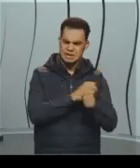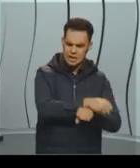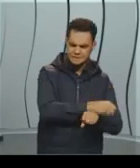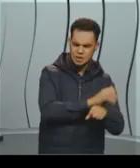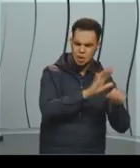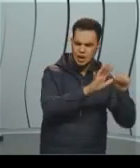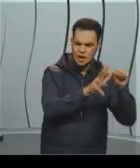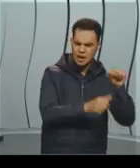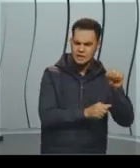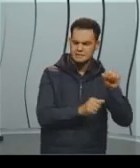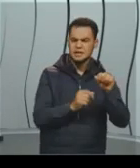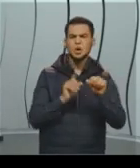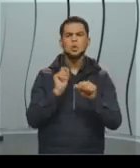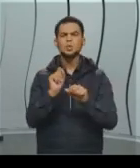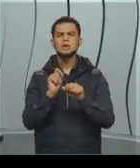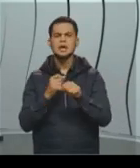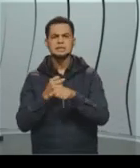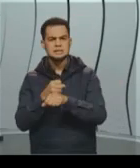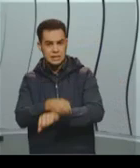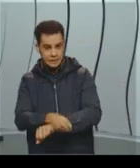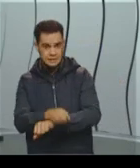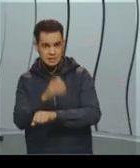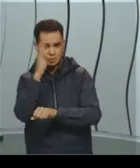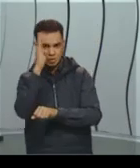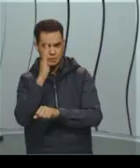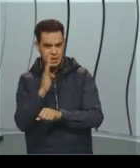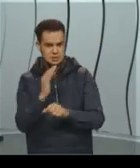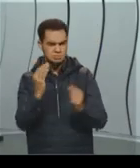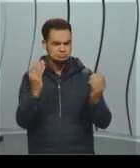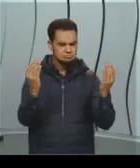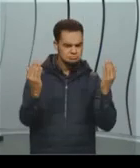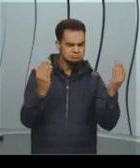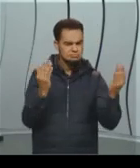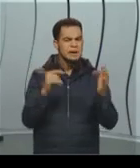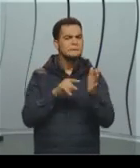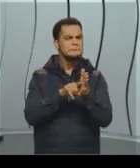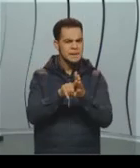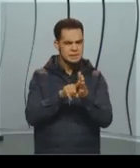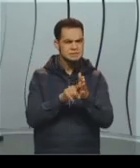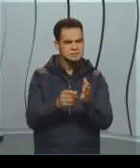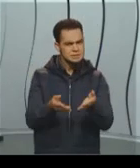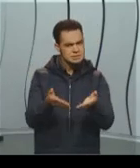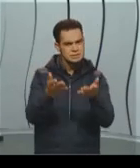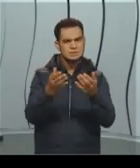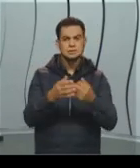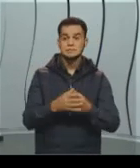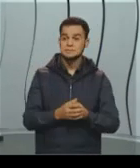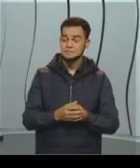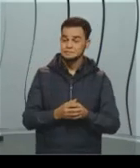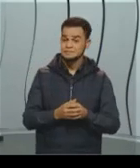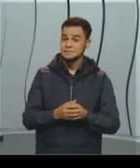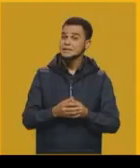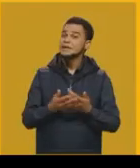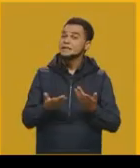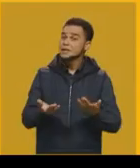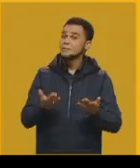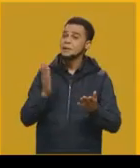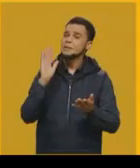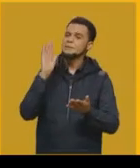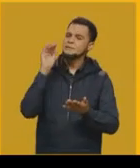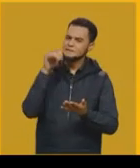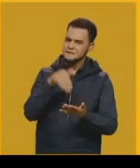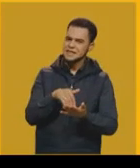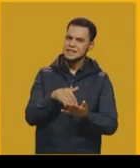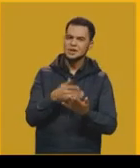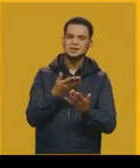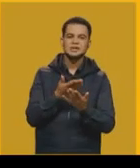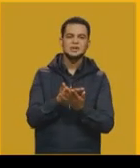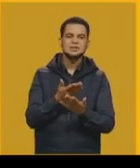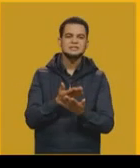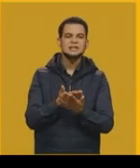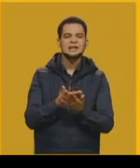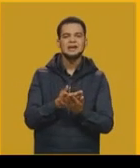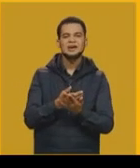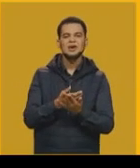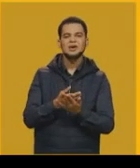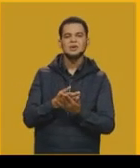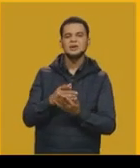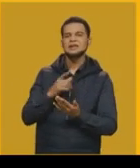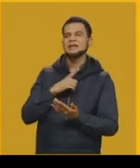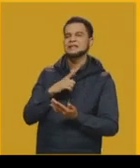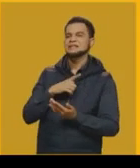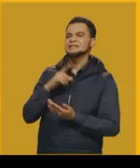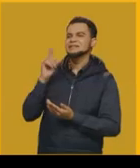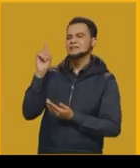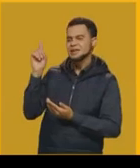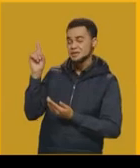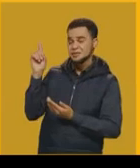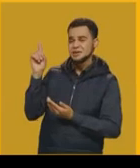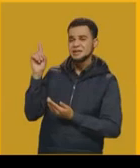de escravidão no Brasil, certo? Aqui a gente tem uma questão para encerrar nossa aula, né, que vai falar aí sobre a recuperação da herança